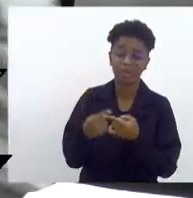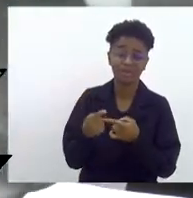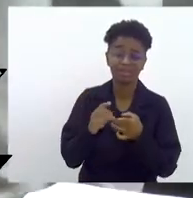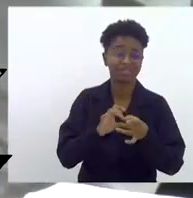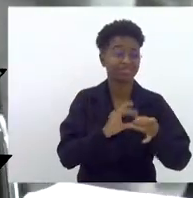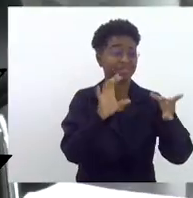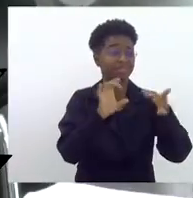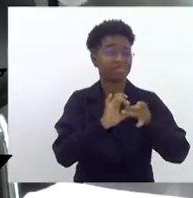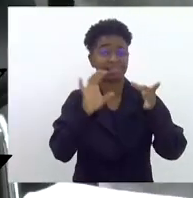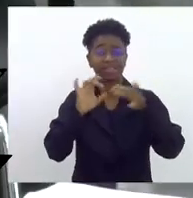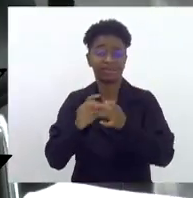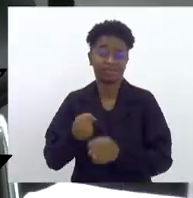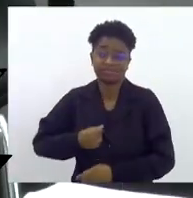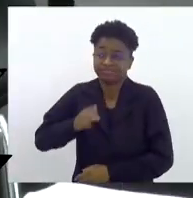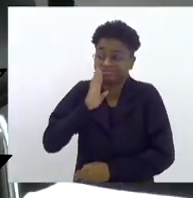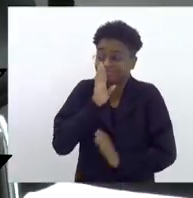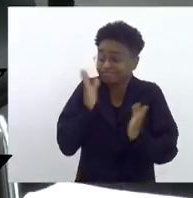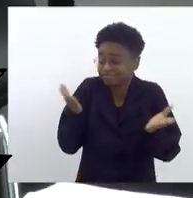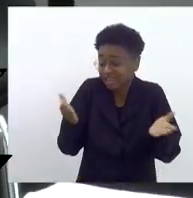público